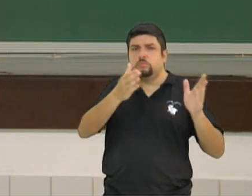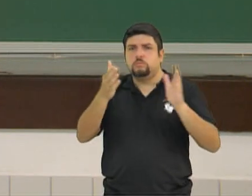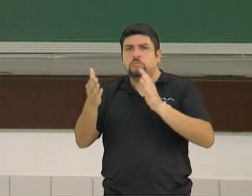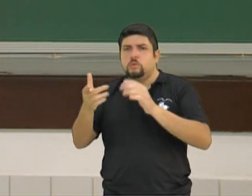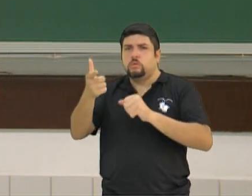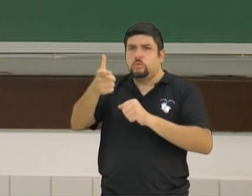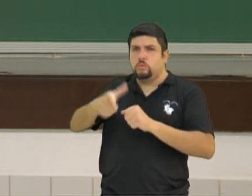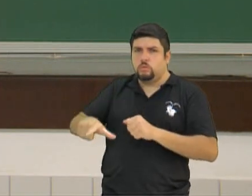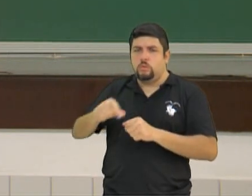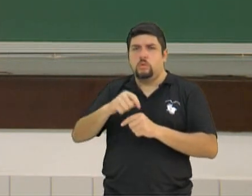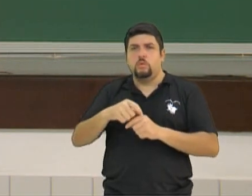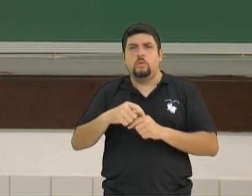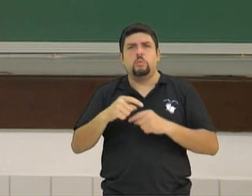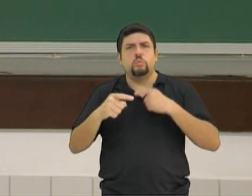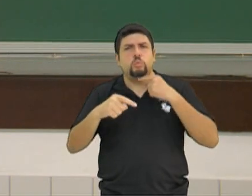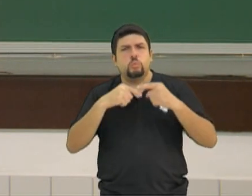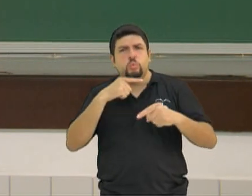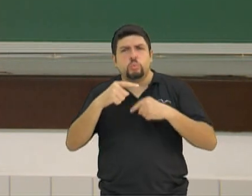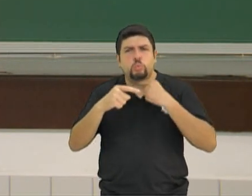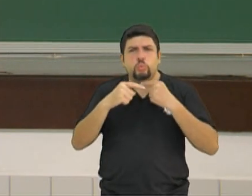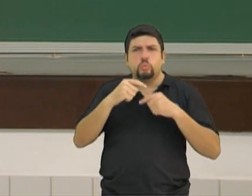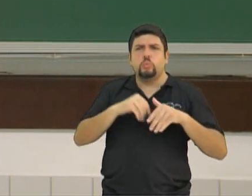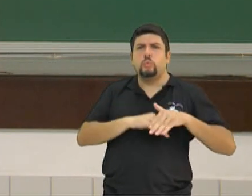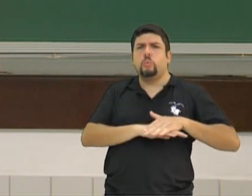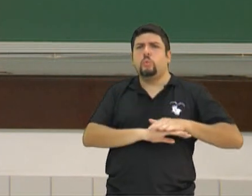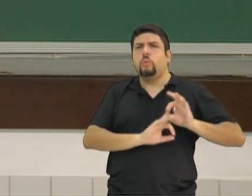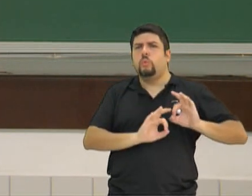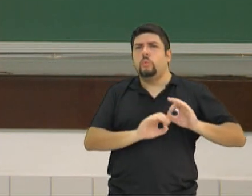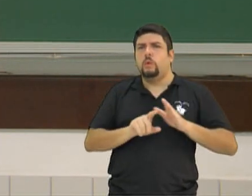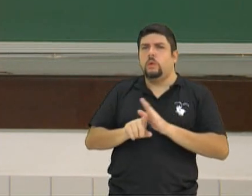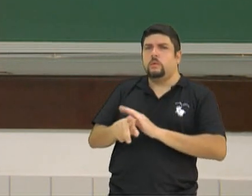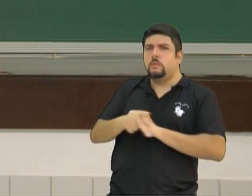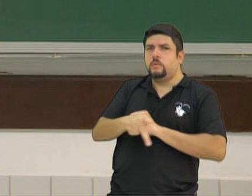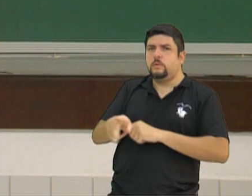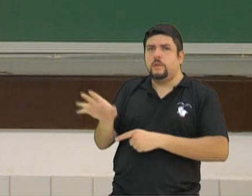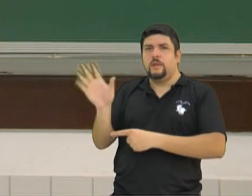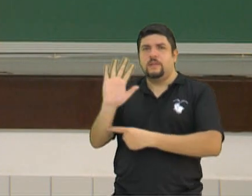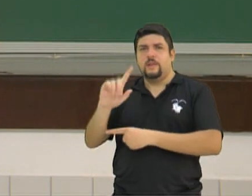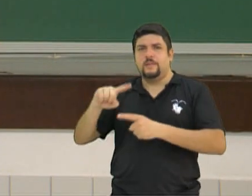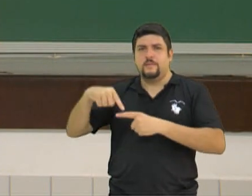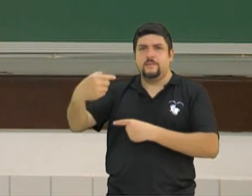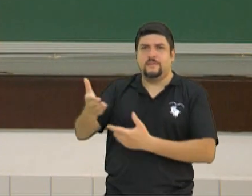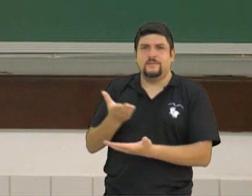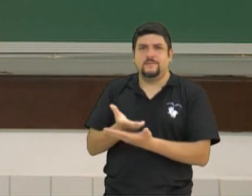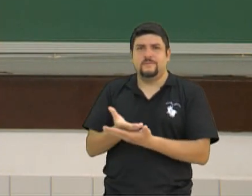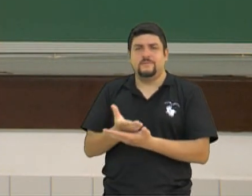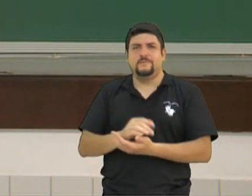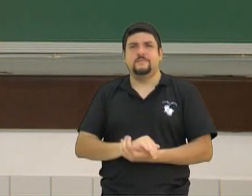Pergunte ao teu professor qualquer situação. E bye bye, see you next class.